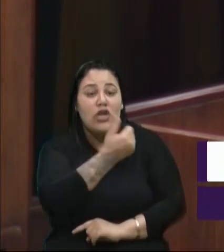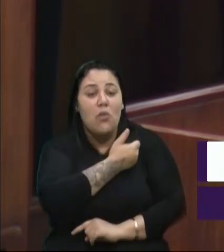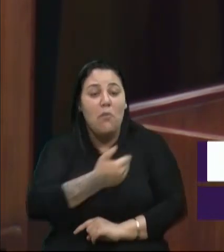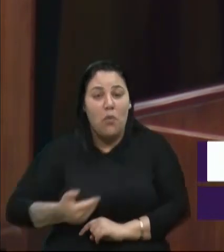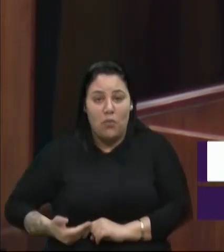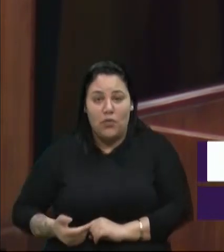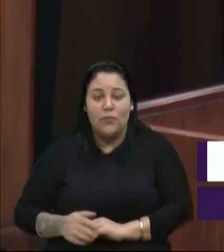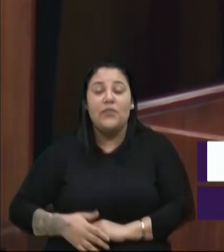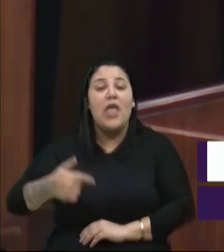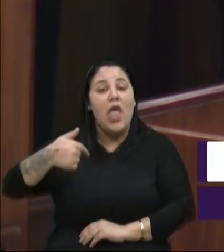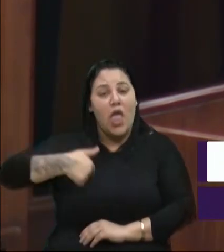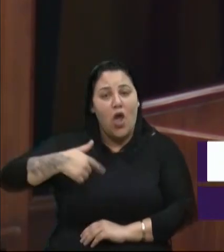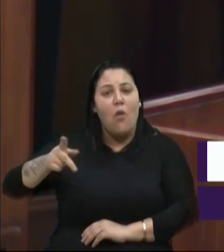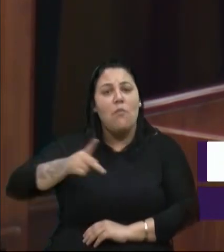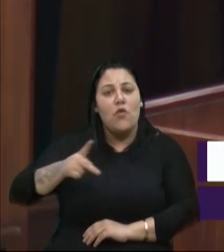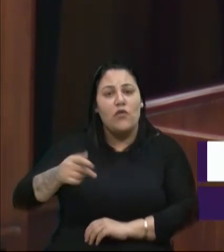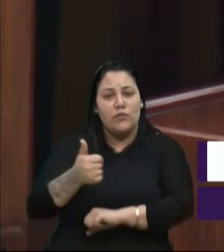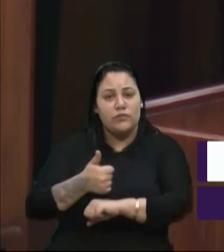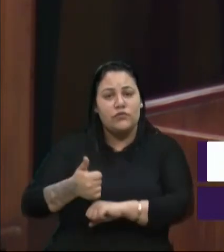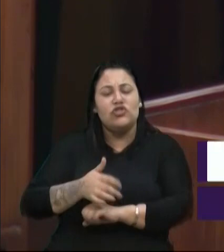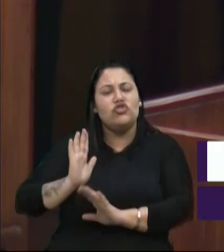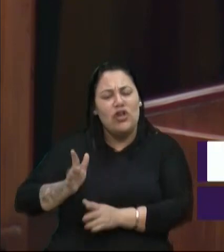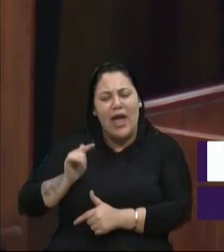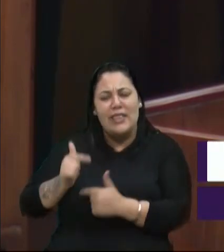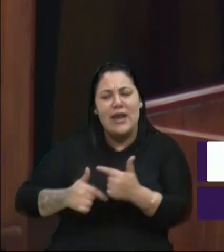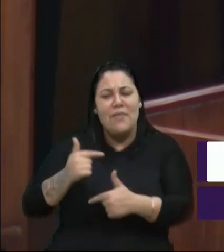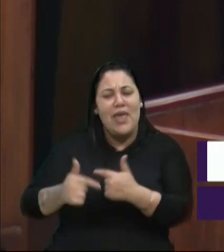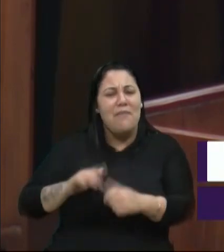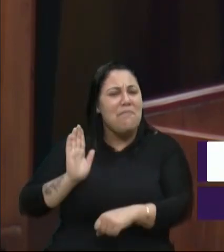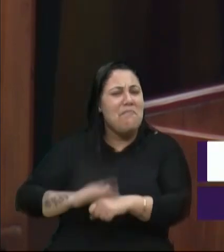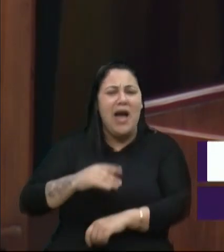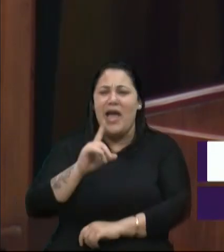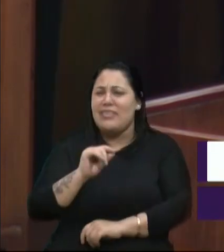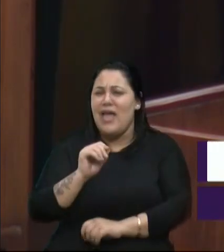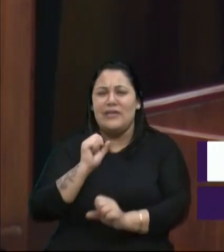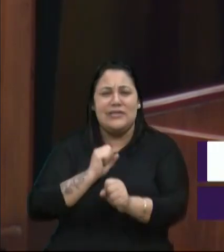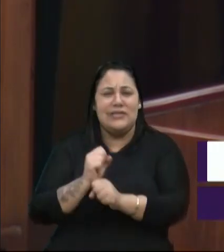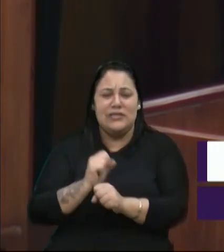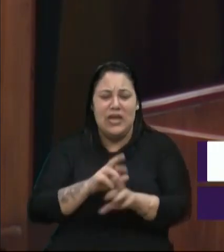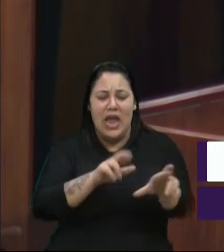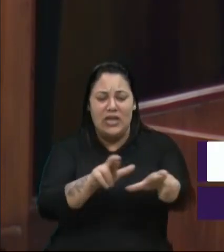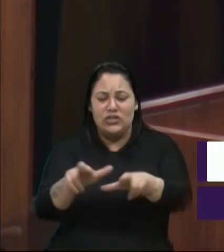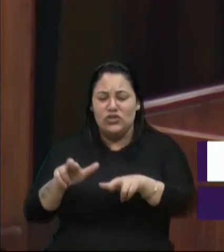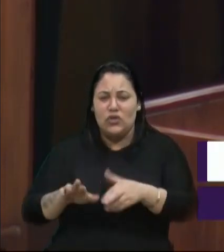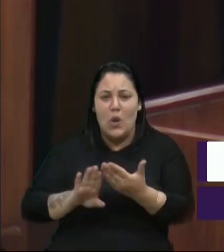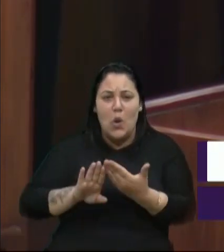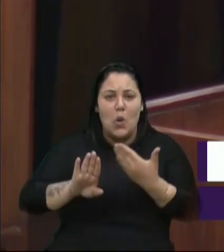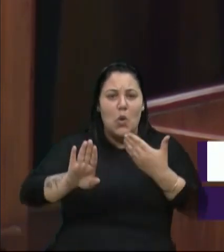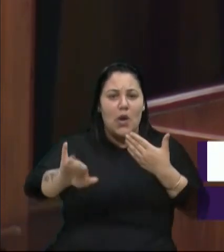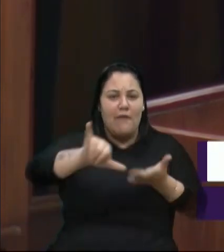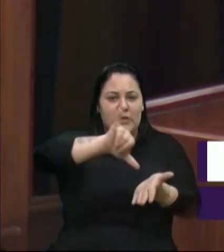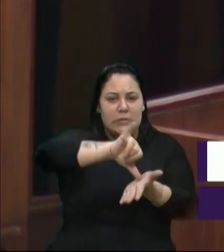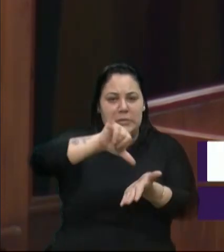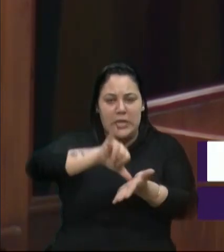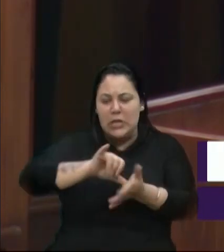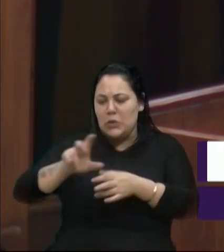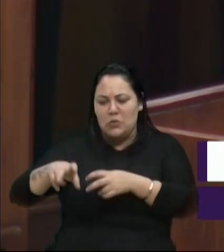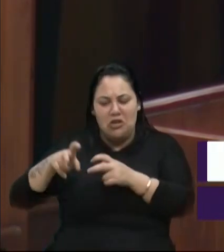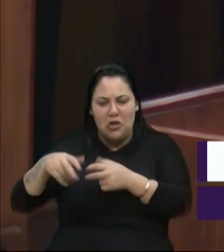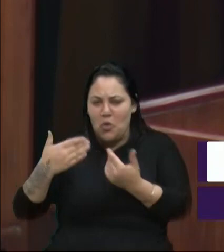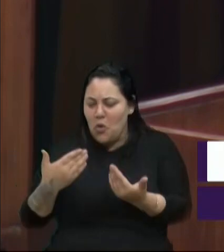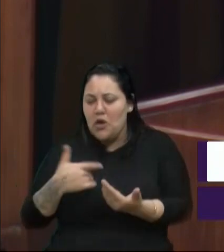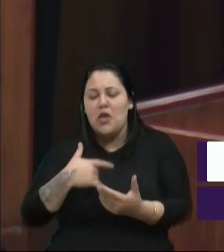Sou professor e atuei por mais de uma década em regiões afastadas do centro da nossa cidade e